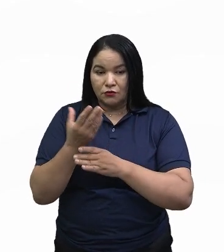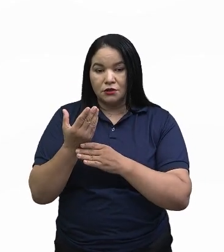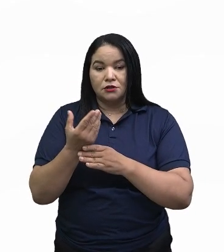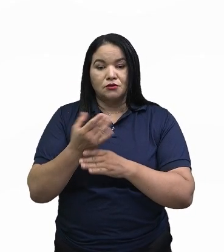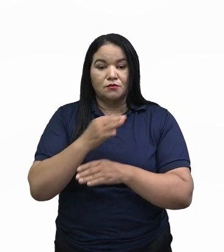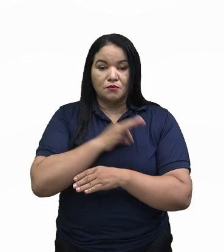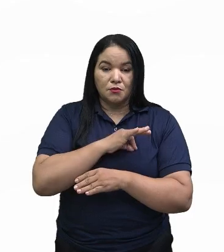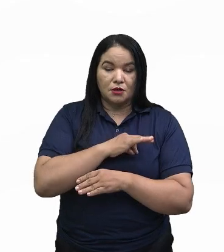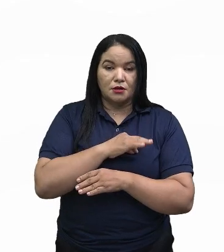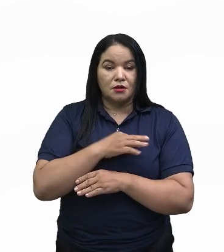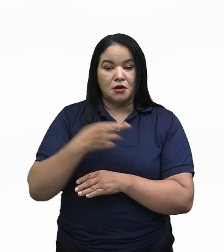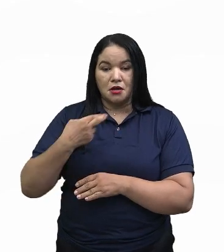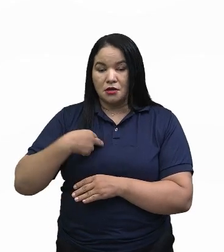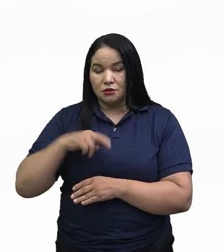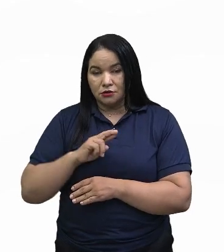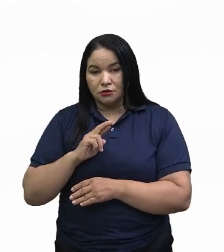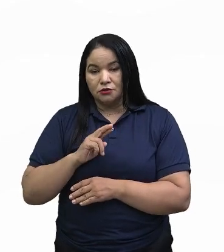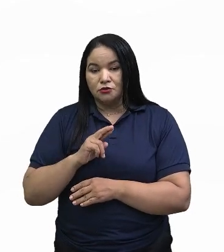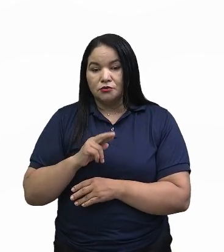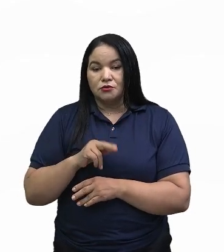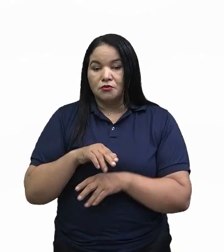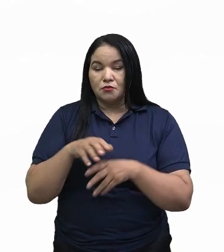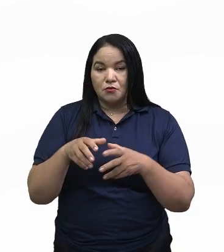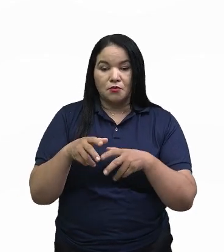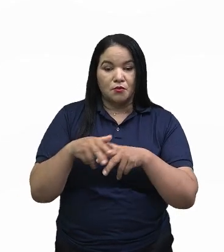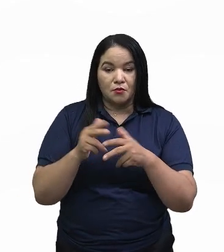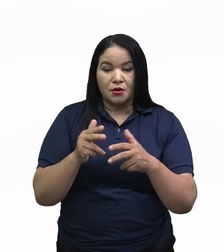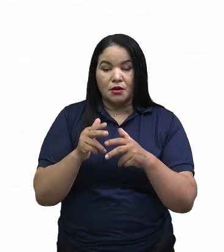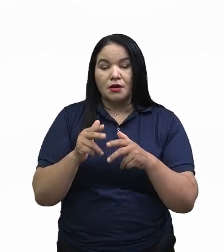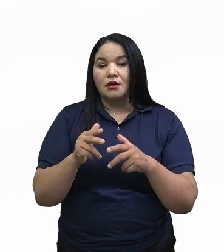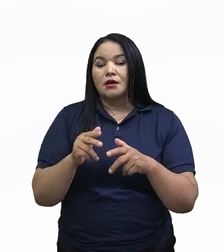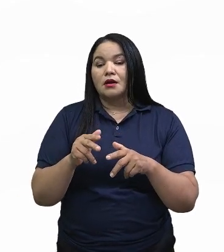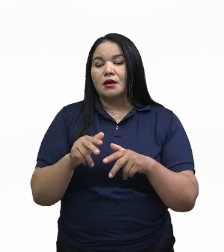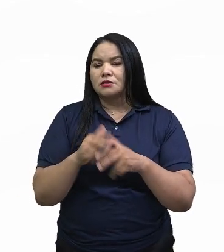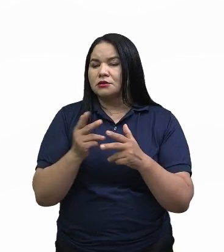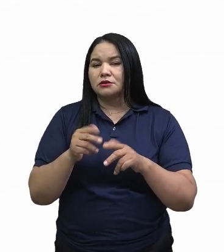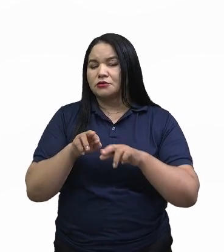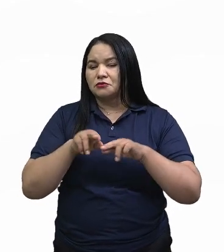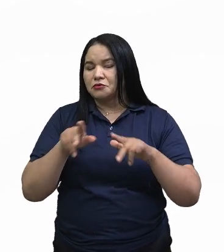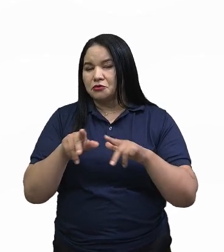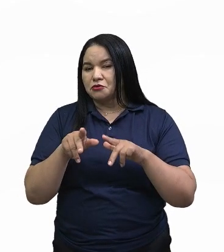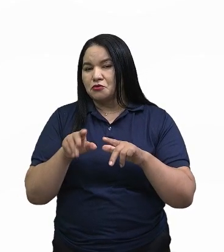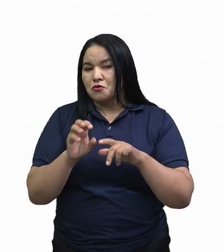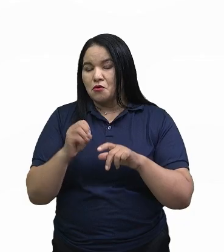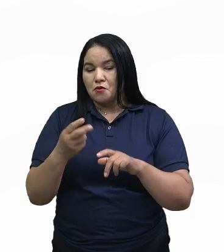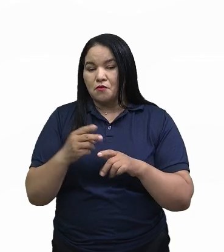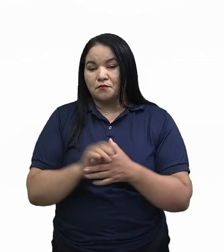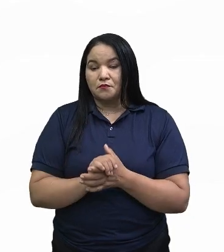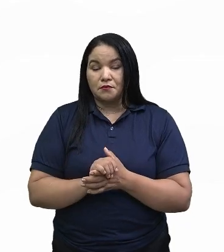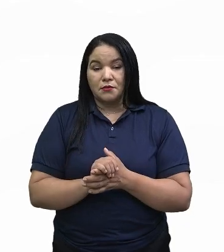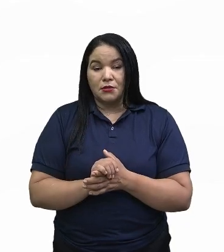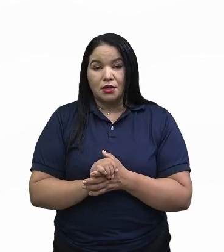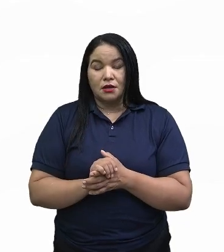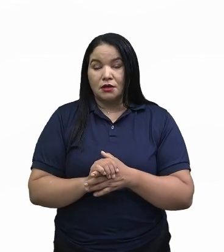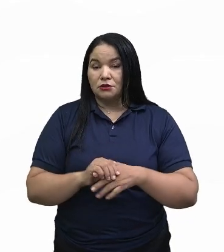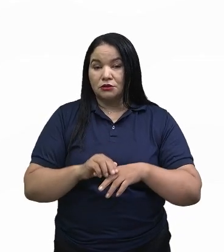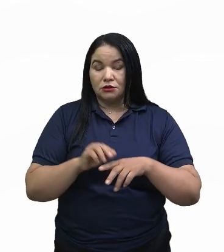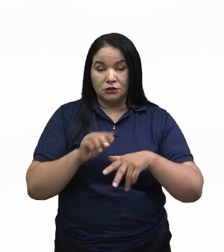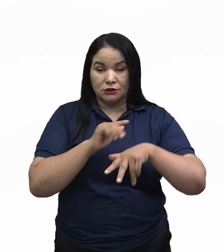renda, religião, etnia, gênero ou orientação sexual. Então,